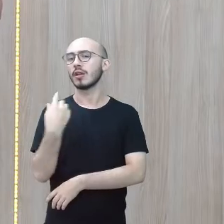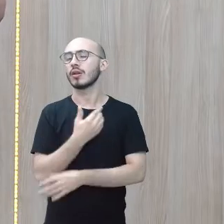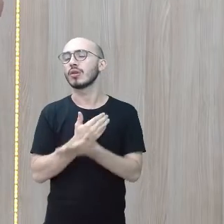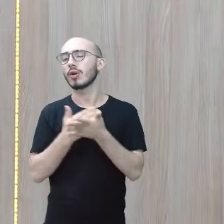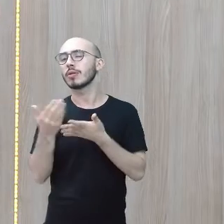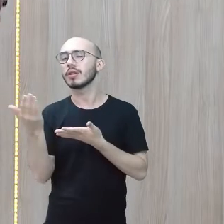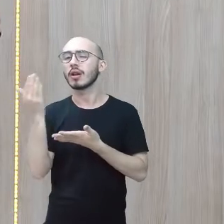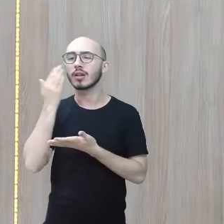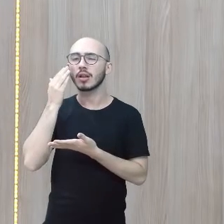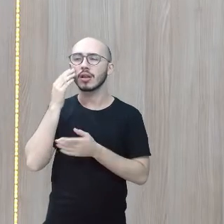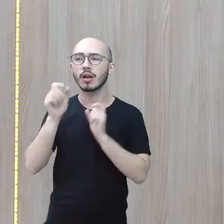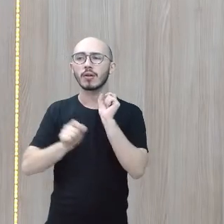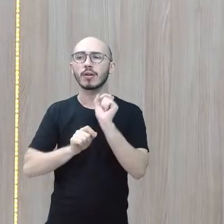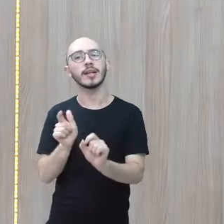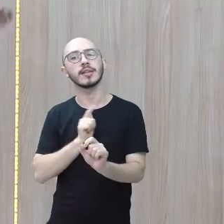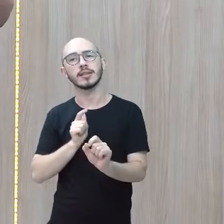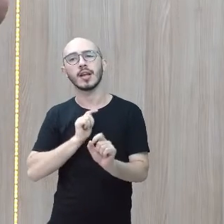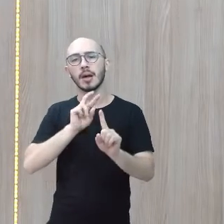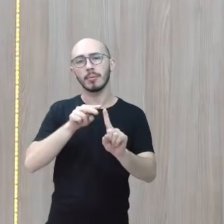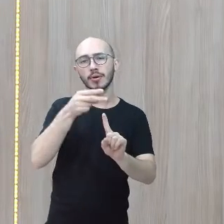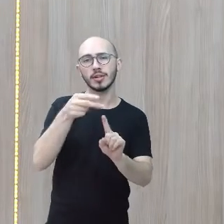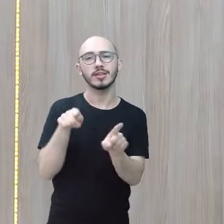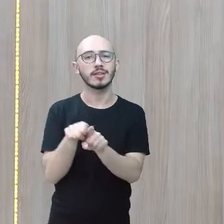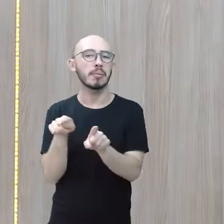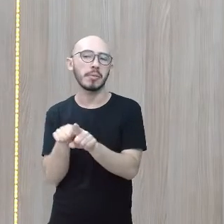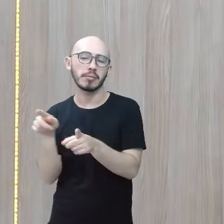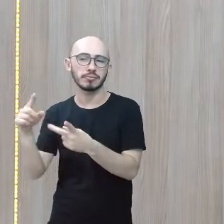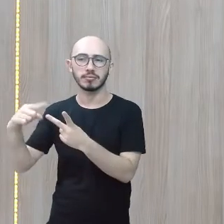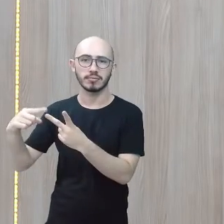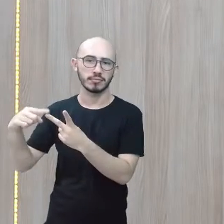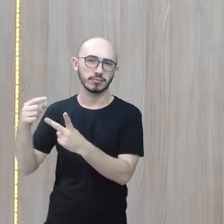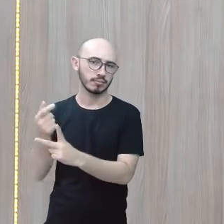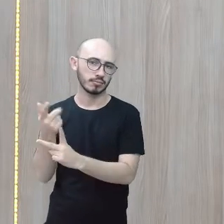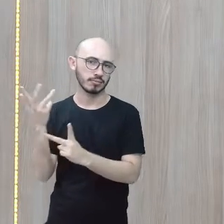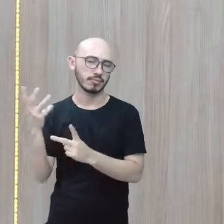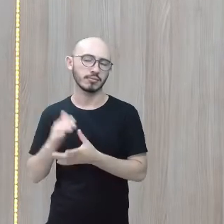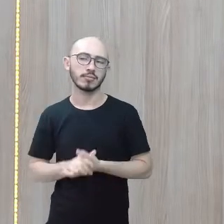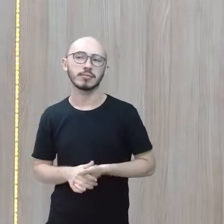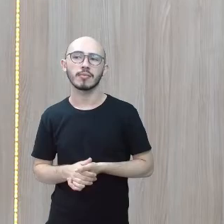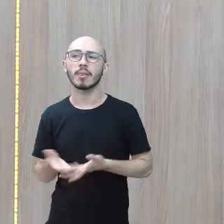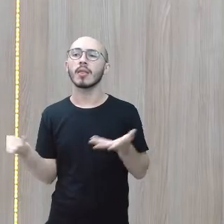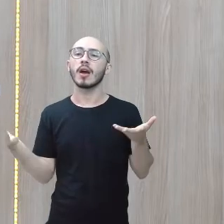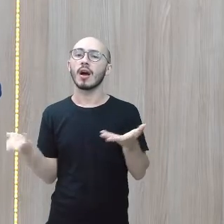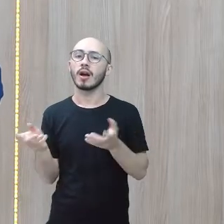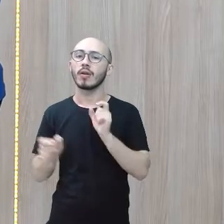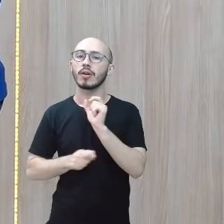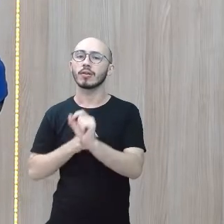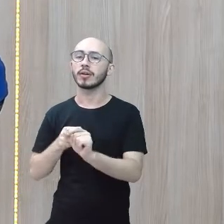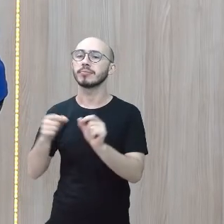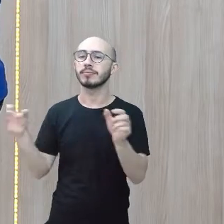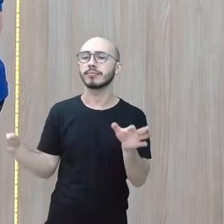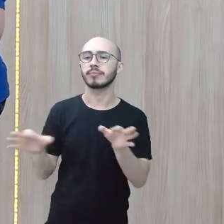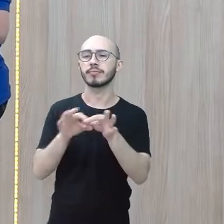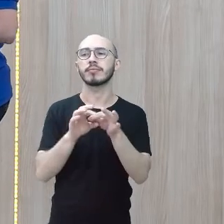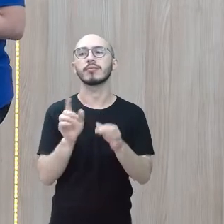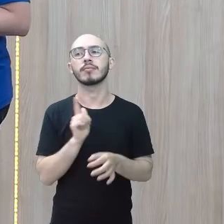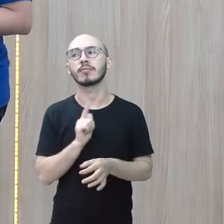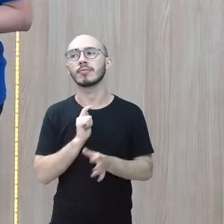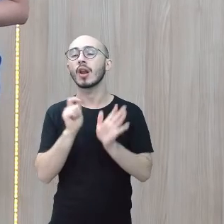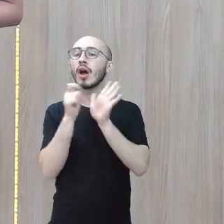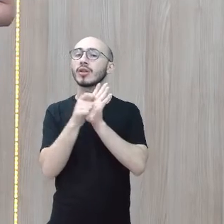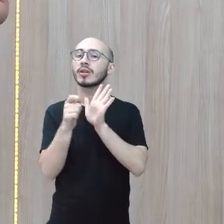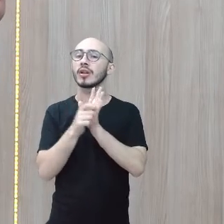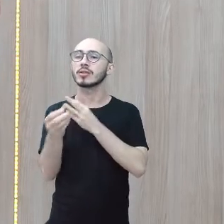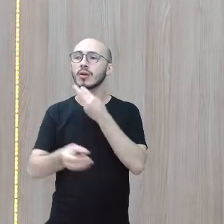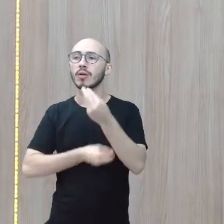né? Ora a gente está fazendo a potência, ora a gente está fazendo a raiz. Agora, ele já está começando a associar a posição da notação.